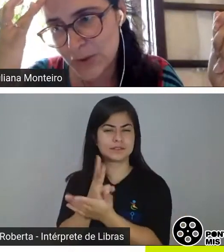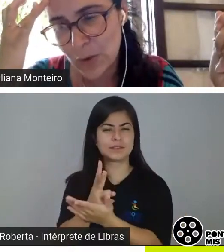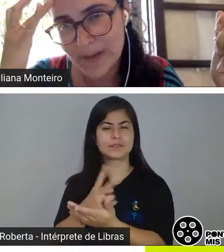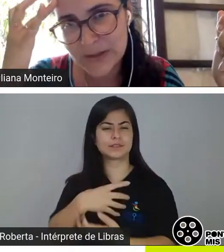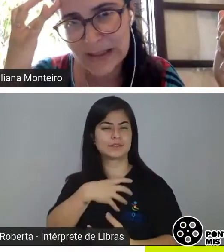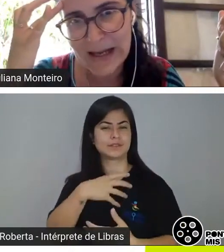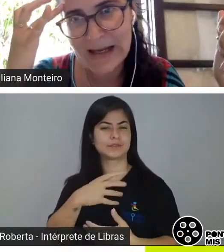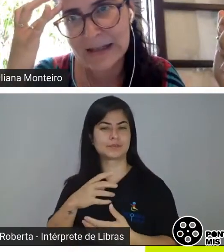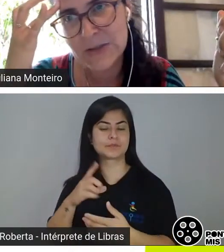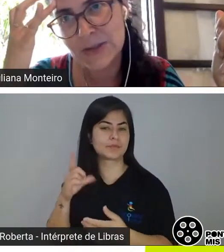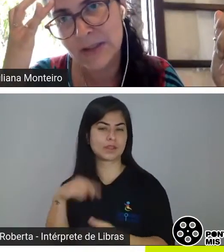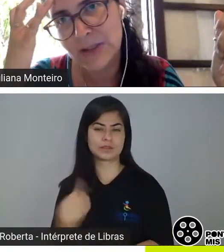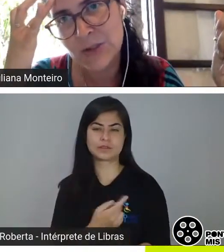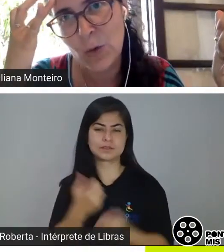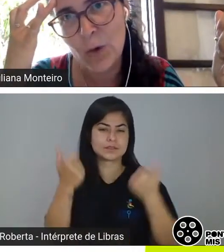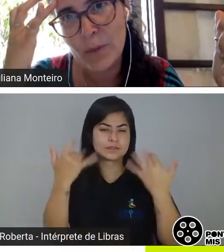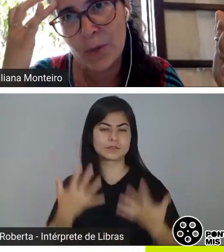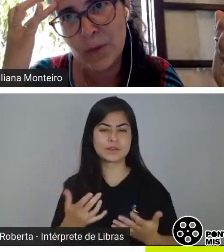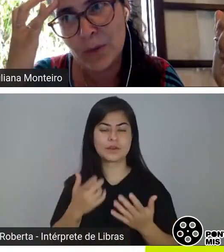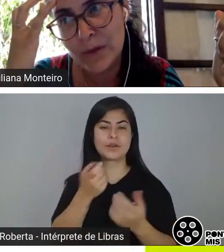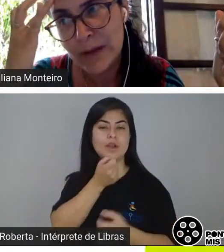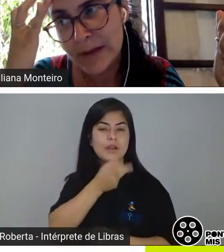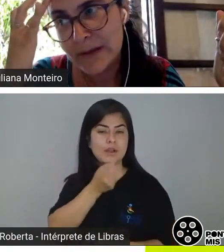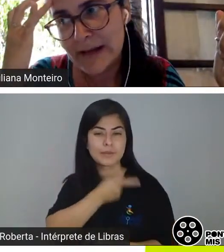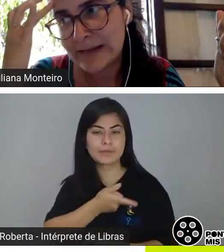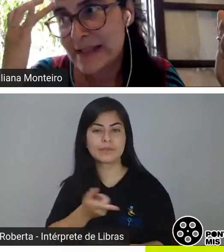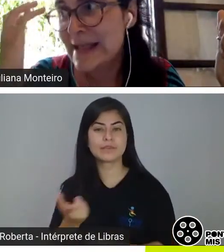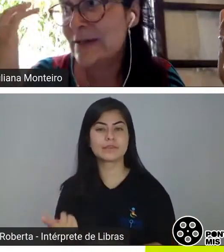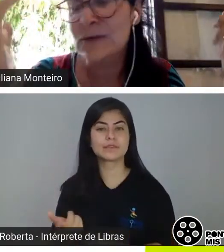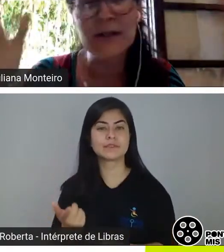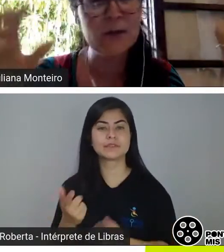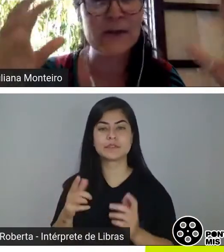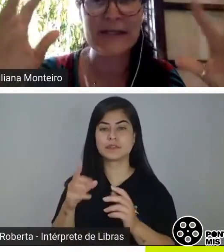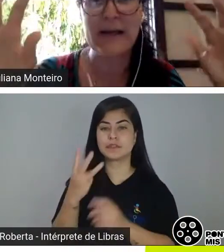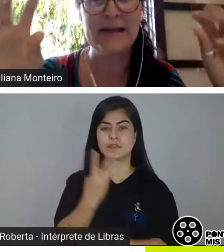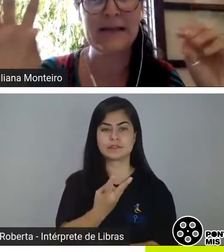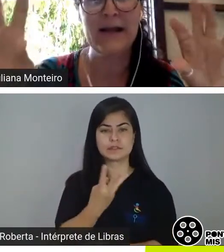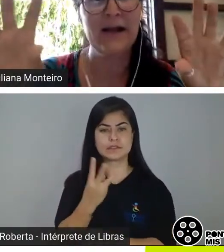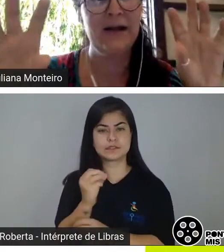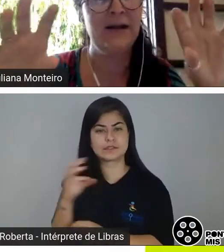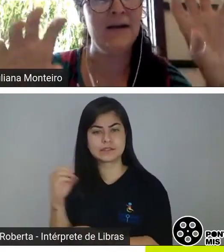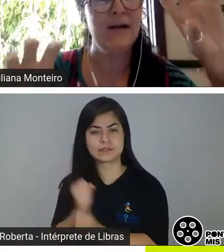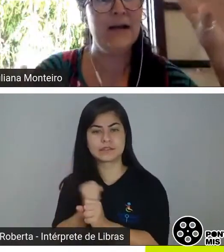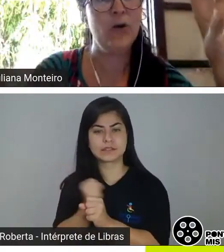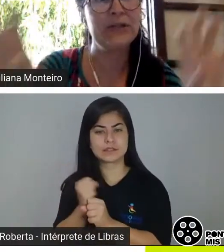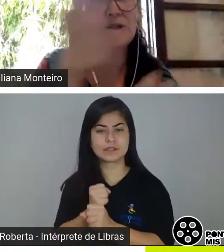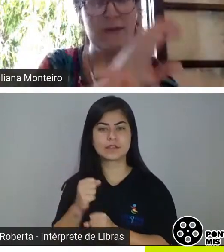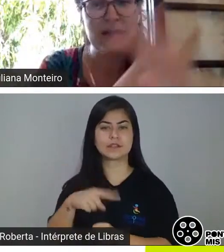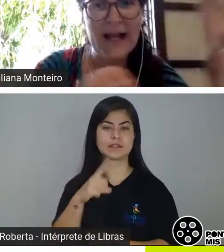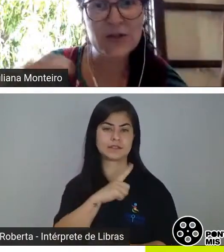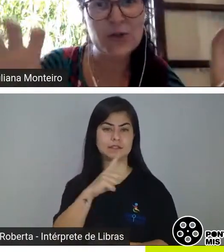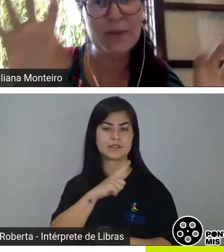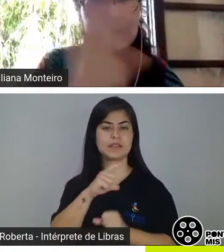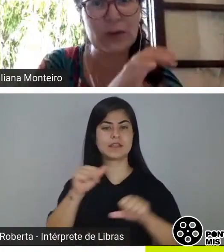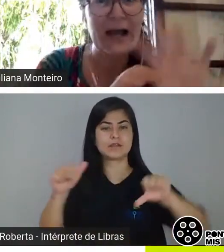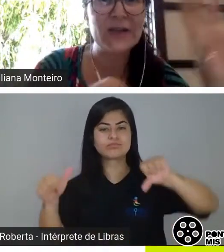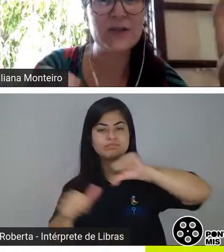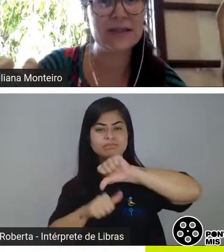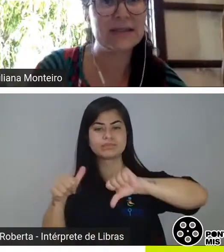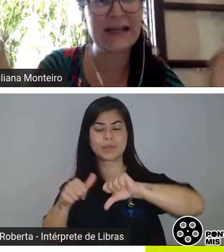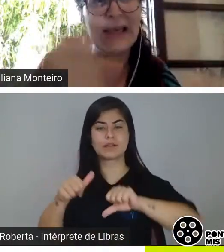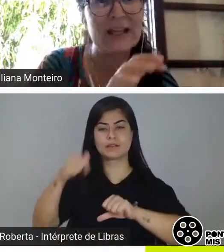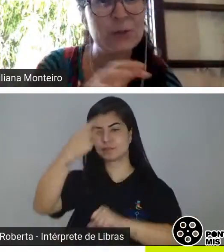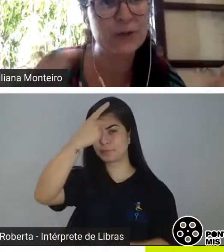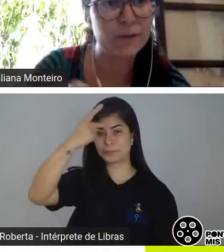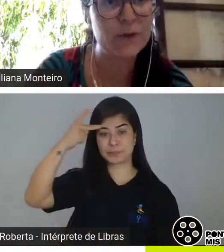gente falou de comédia dell'arte e de como, há 300 anos, essa rotatividade de